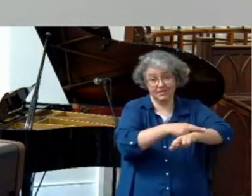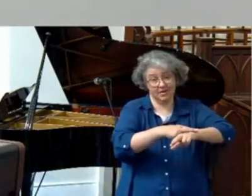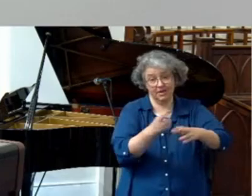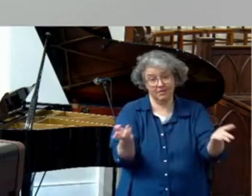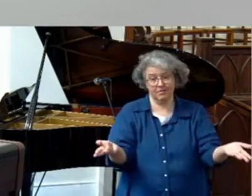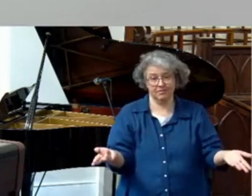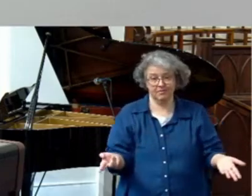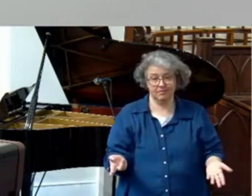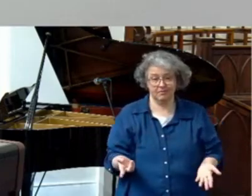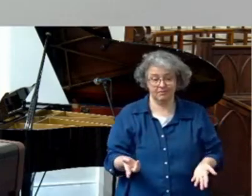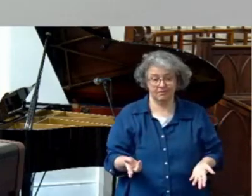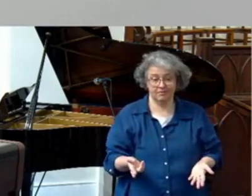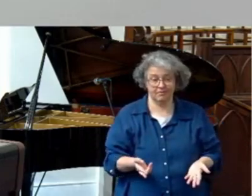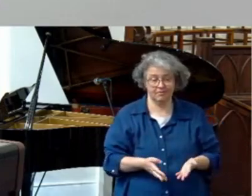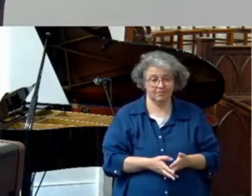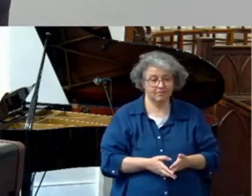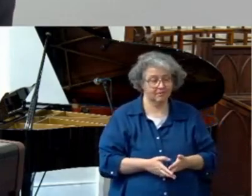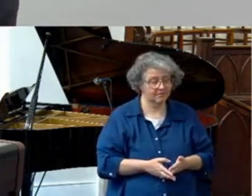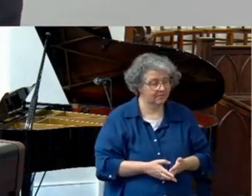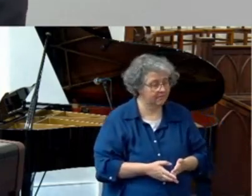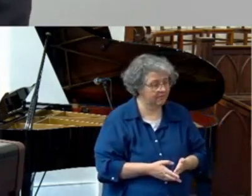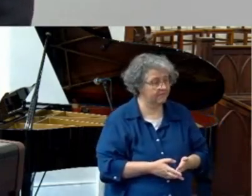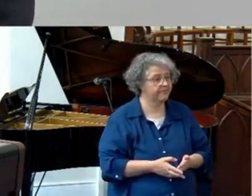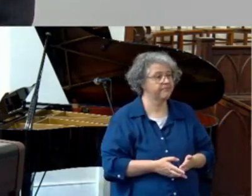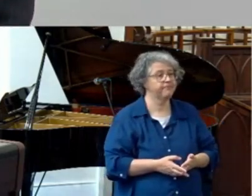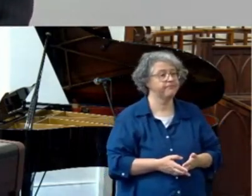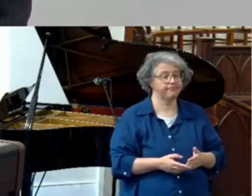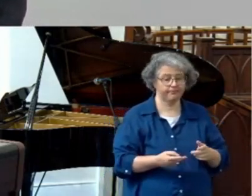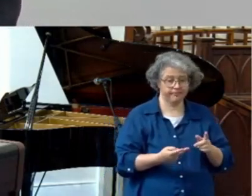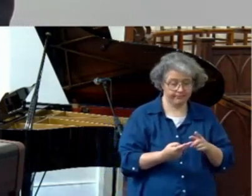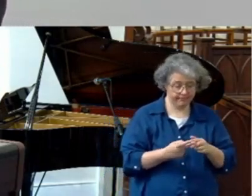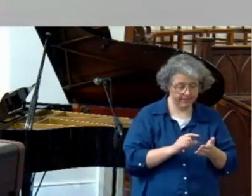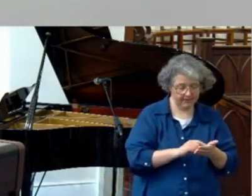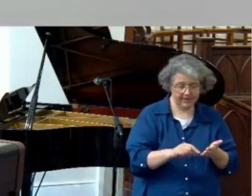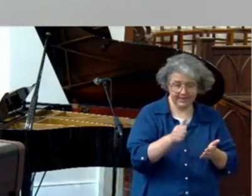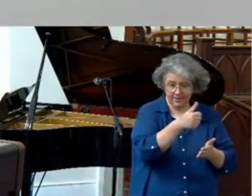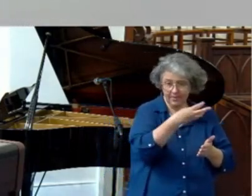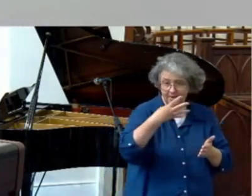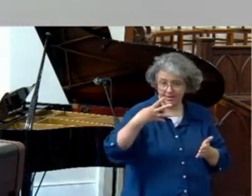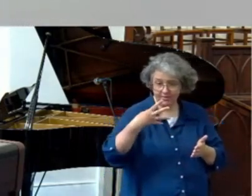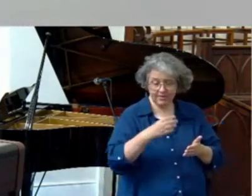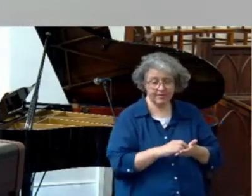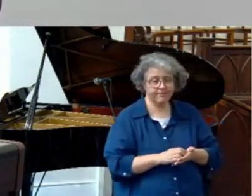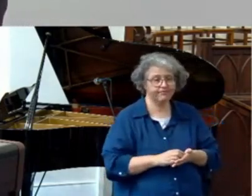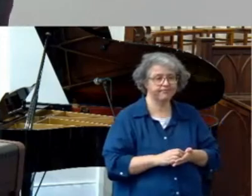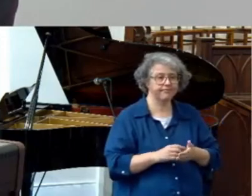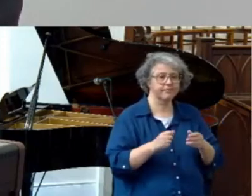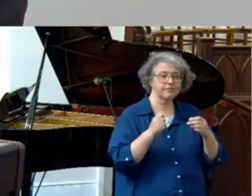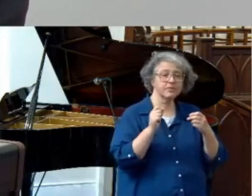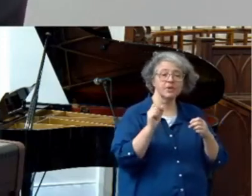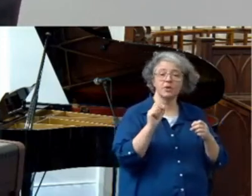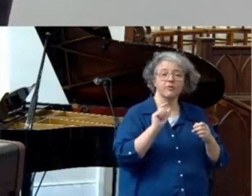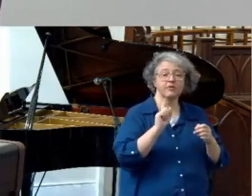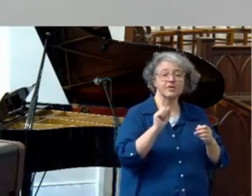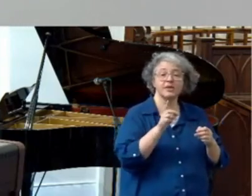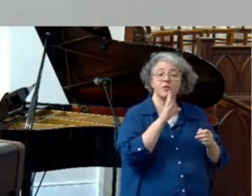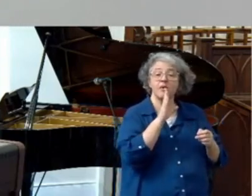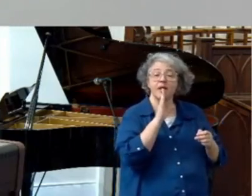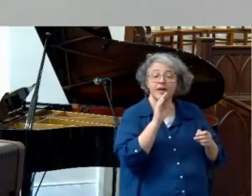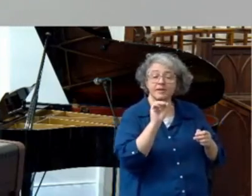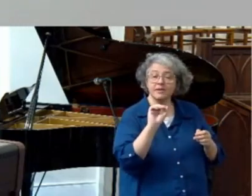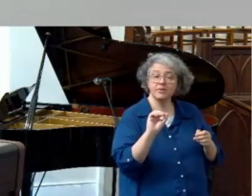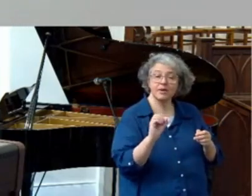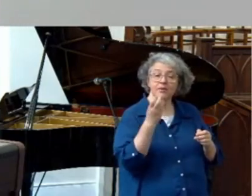versículo 14. Vocês não sabem o que acontecerá amanhã, o que é a vida